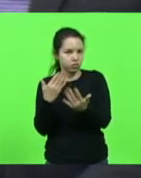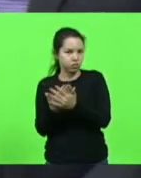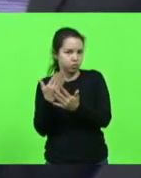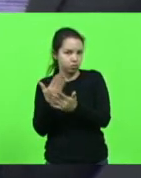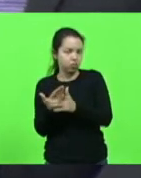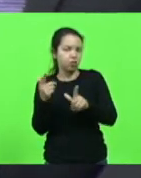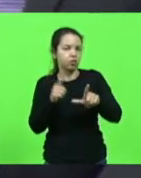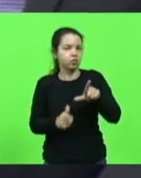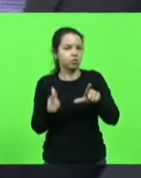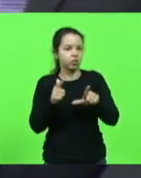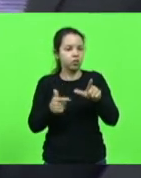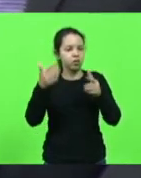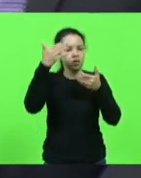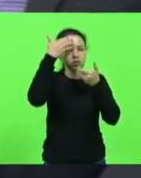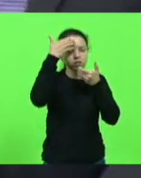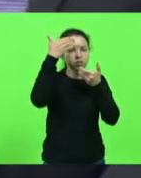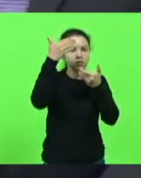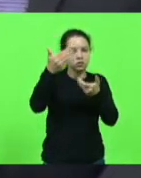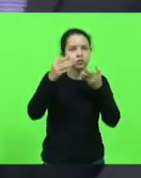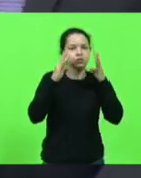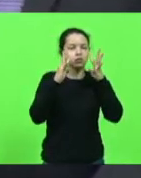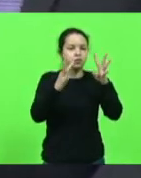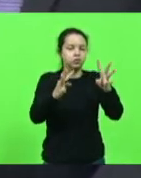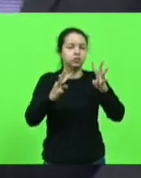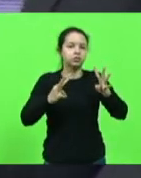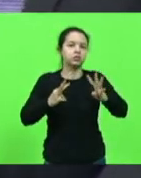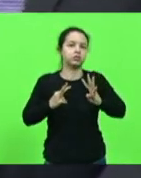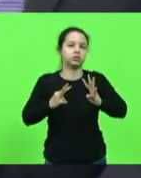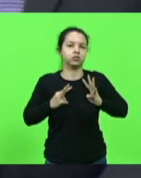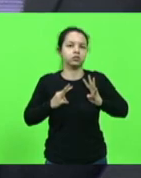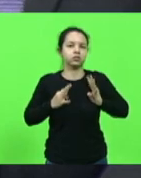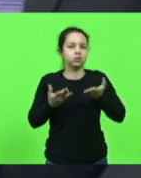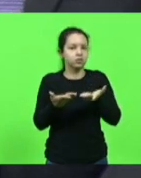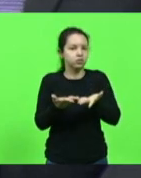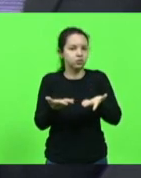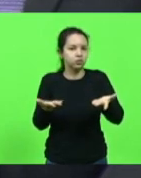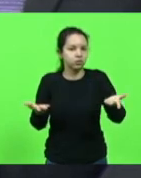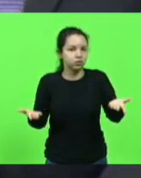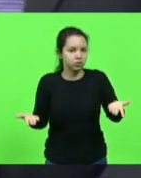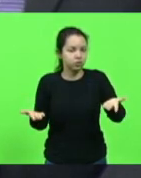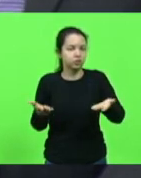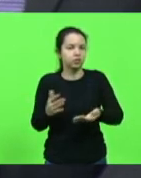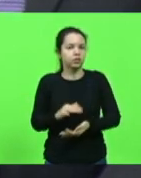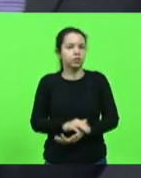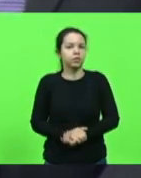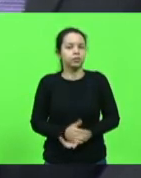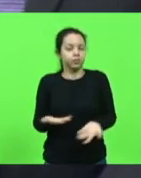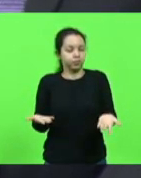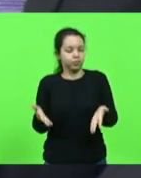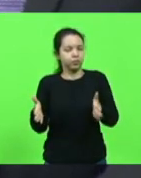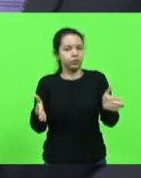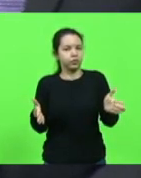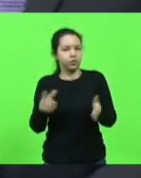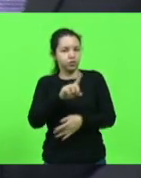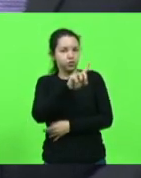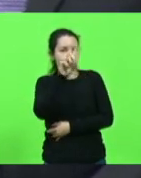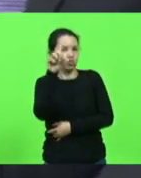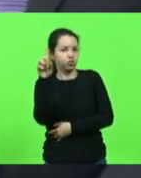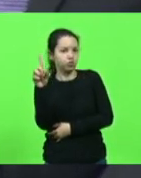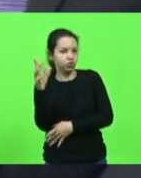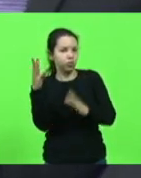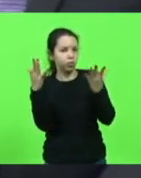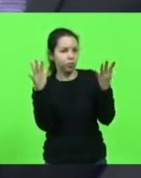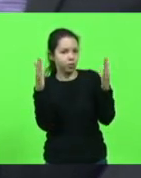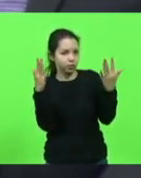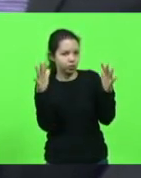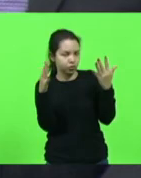agradecendo a atenção que nos deram neste dia comemorativo, na